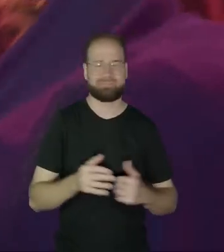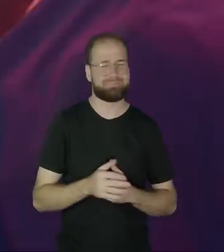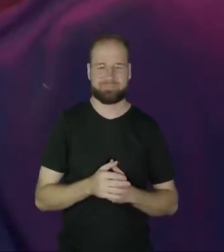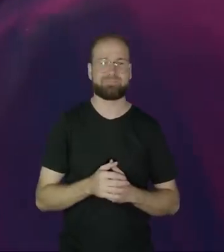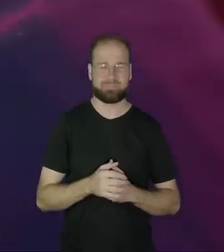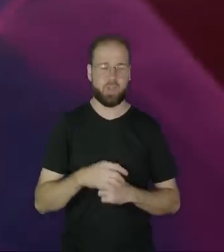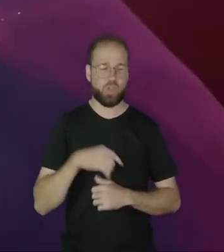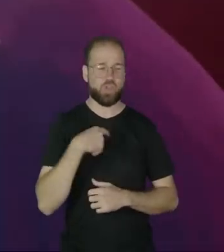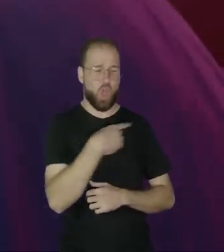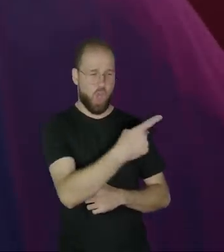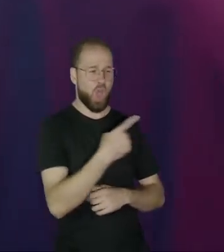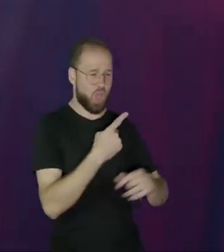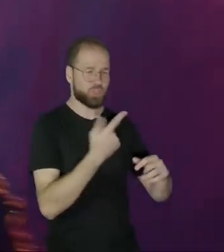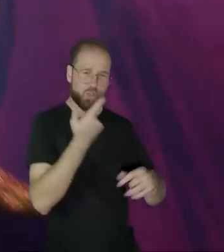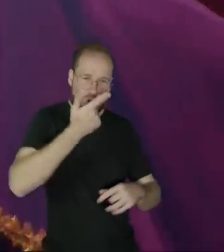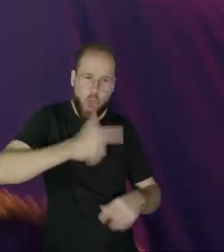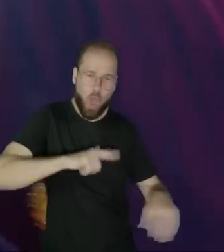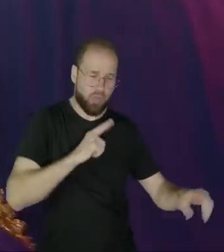Voltaremos a nos ver.